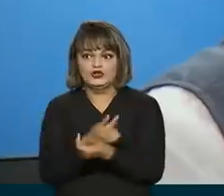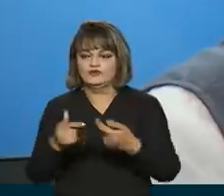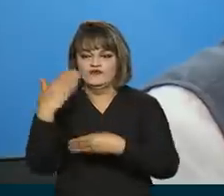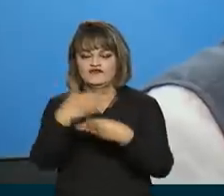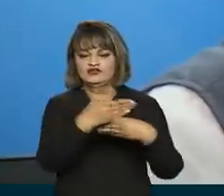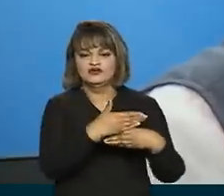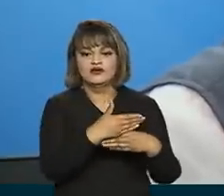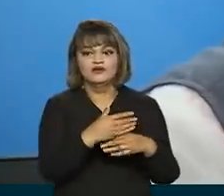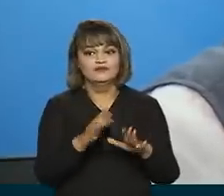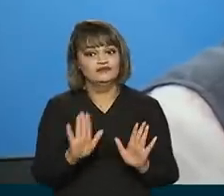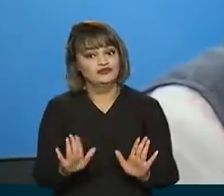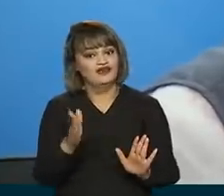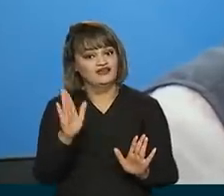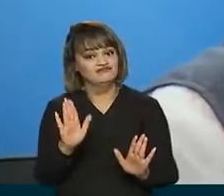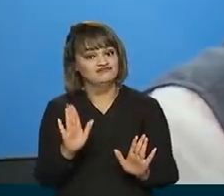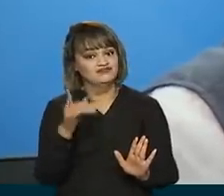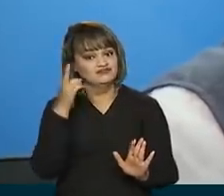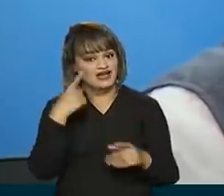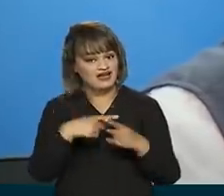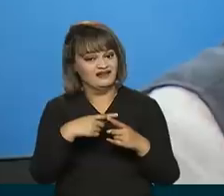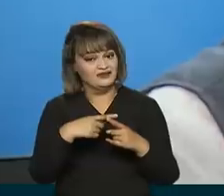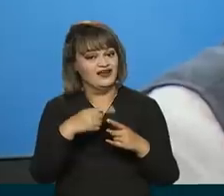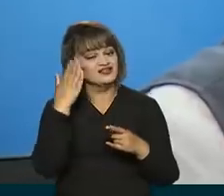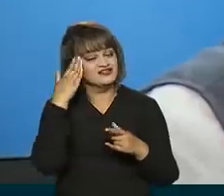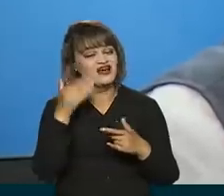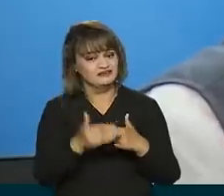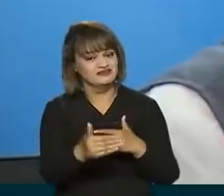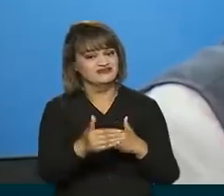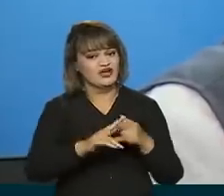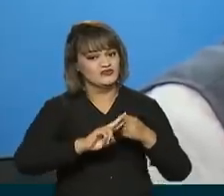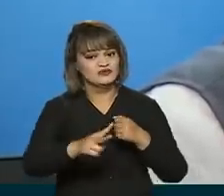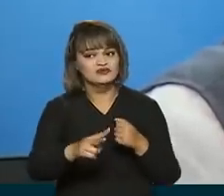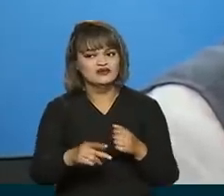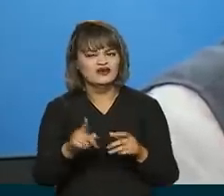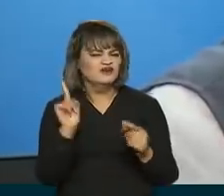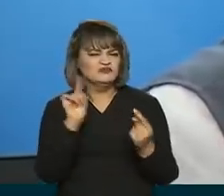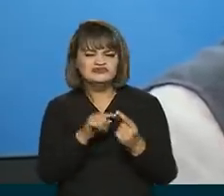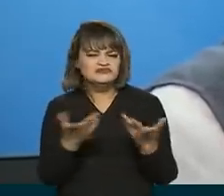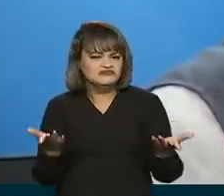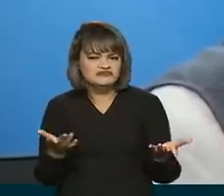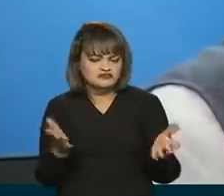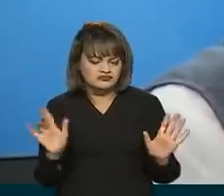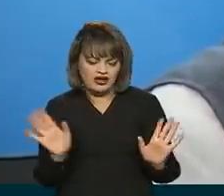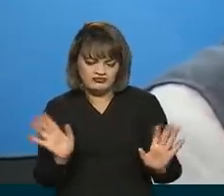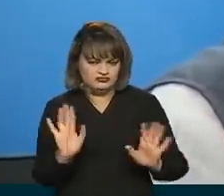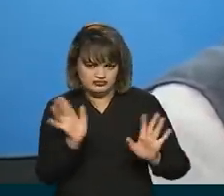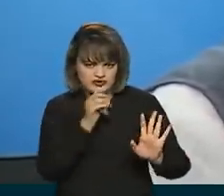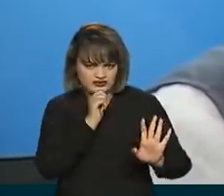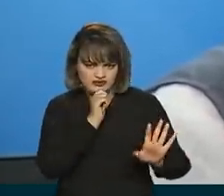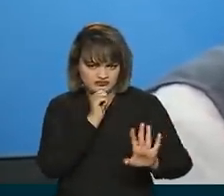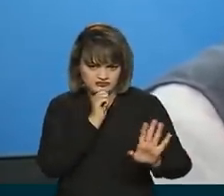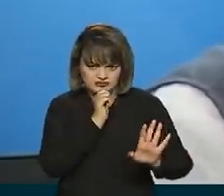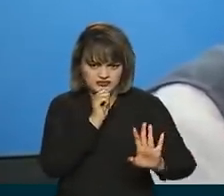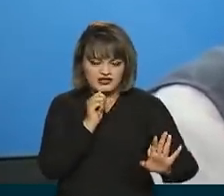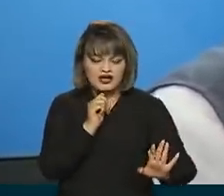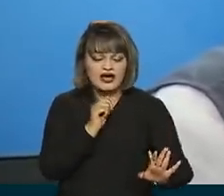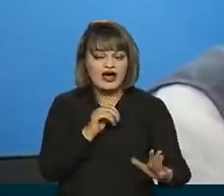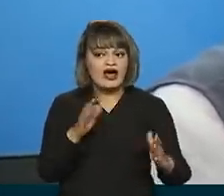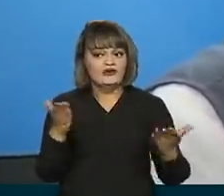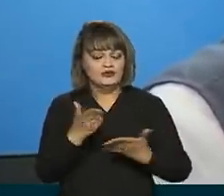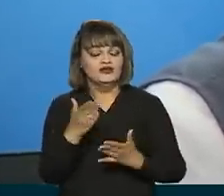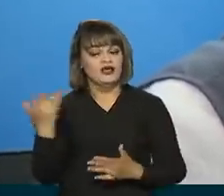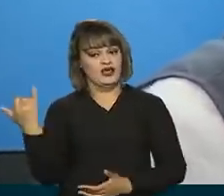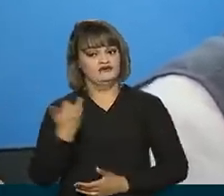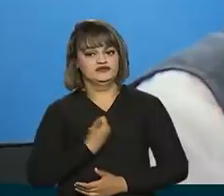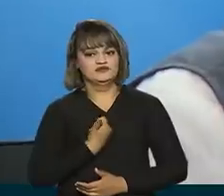porque as consequências nós já sabemos até porque não há motivo para isso e até agora o que a é